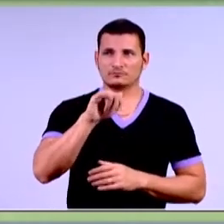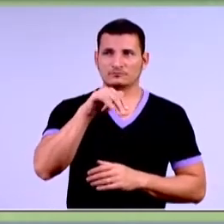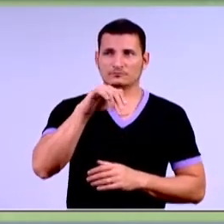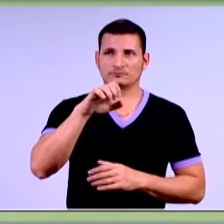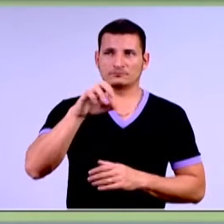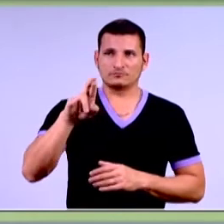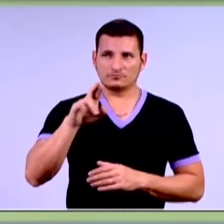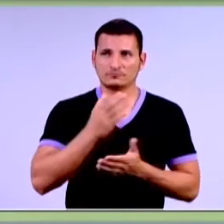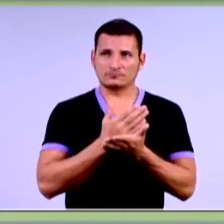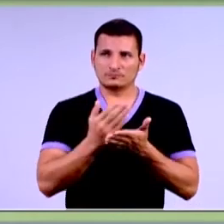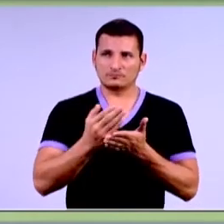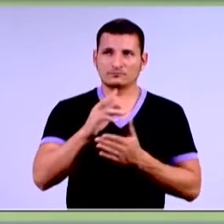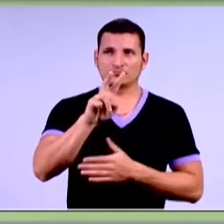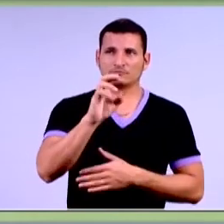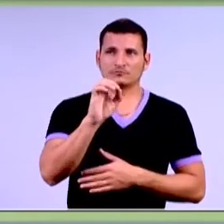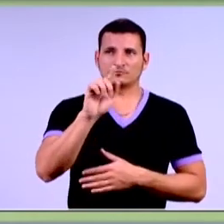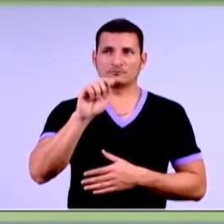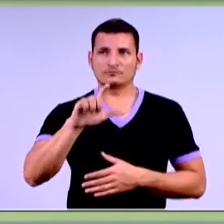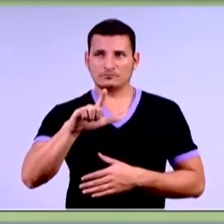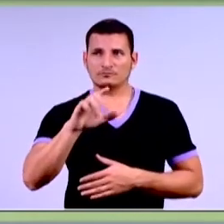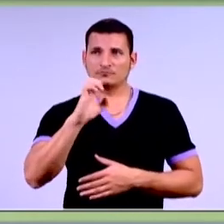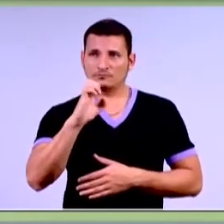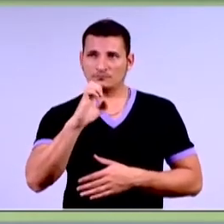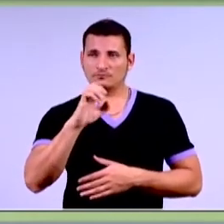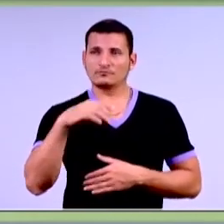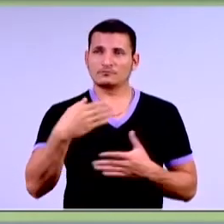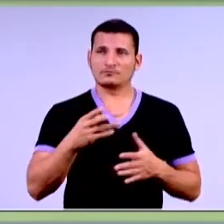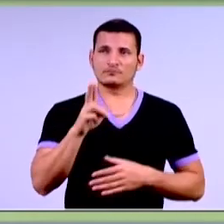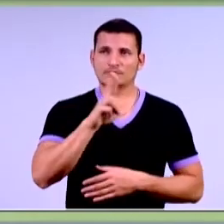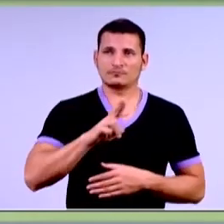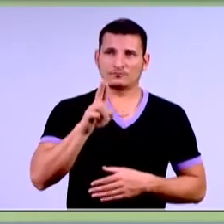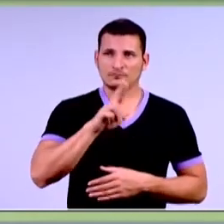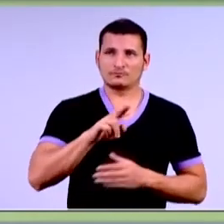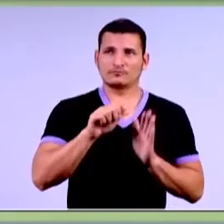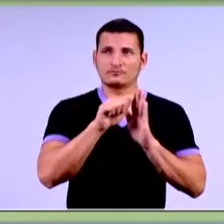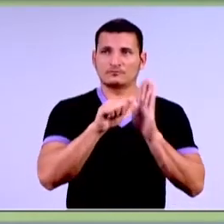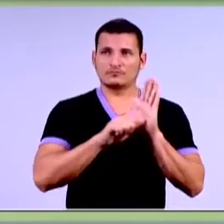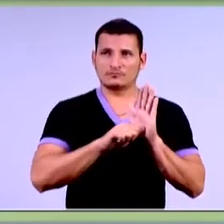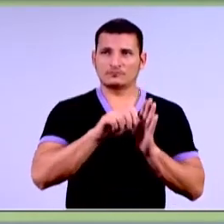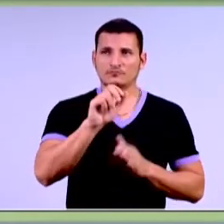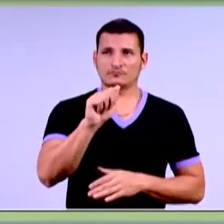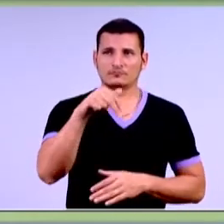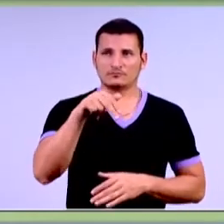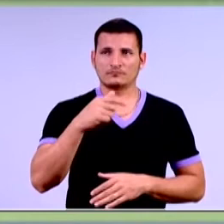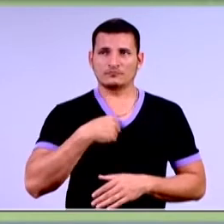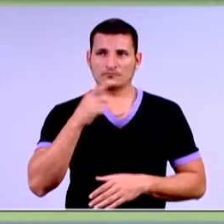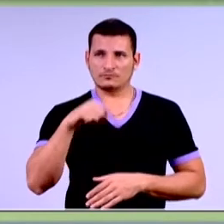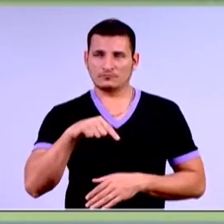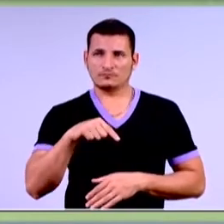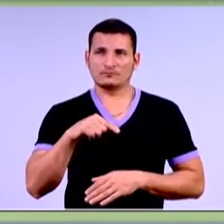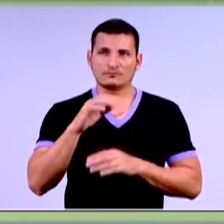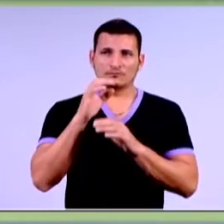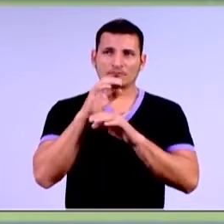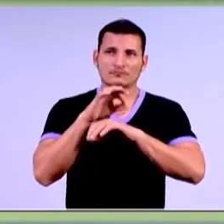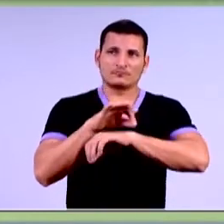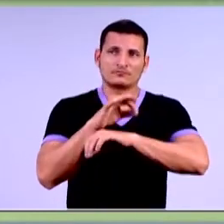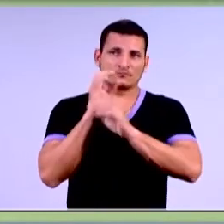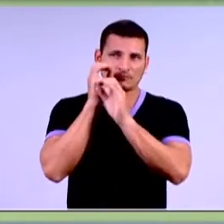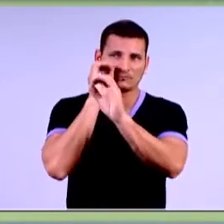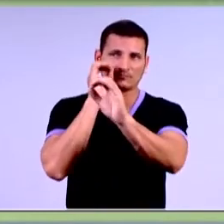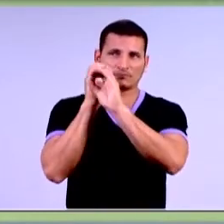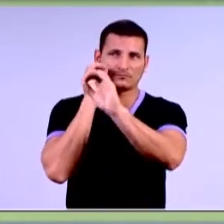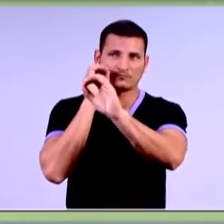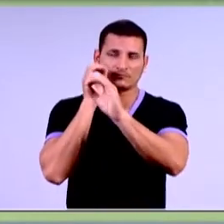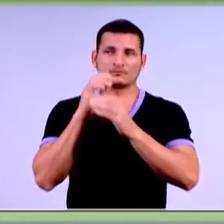vogal é então eu vou usar o artigo em eu sou um engenheiro cheias de